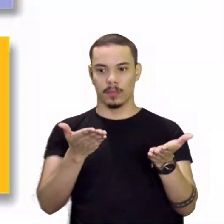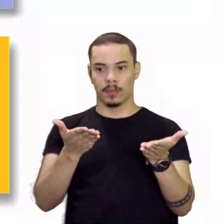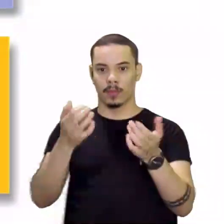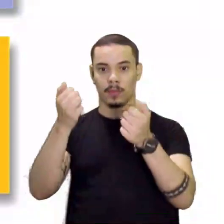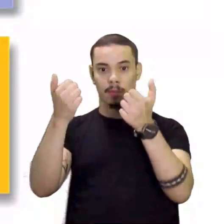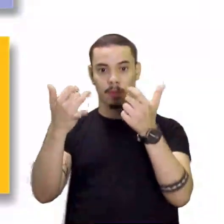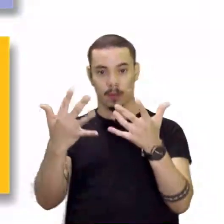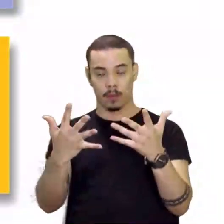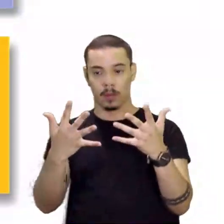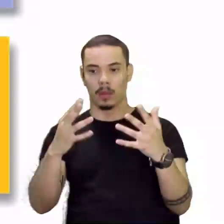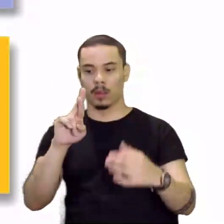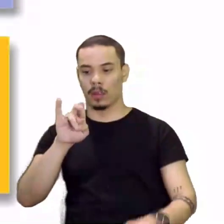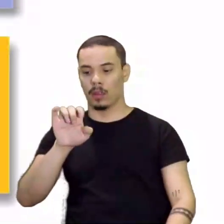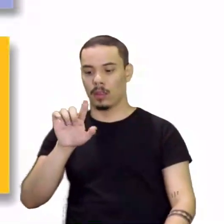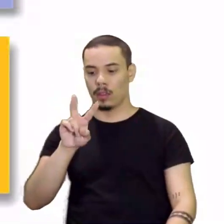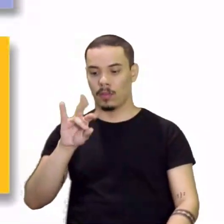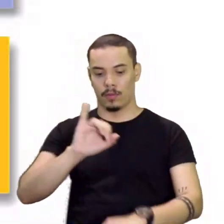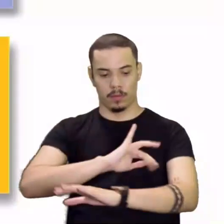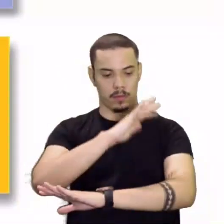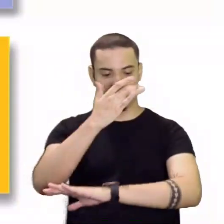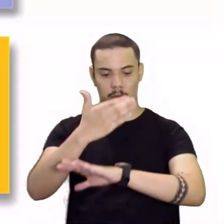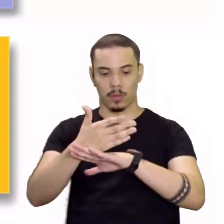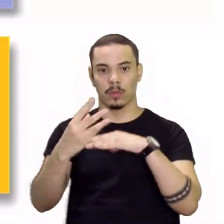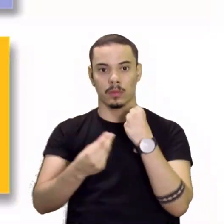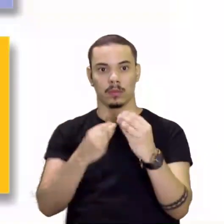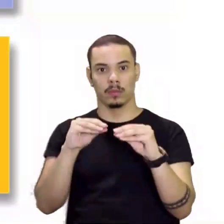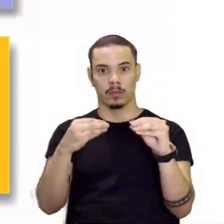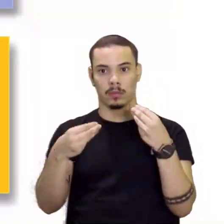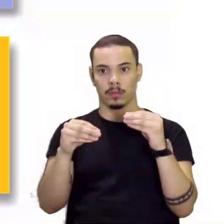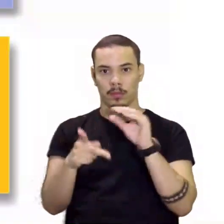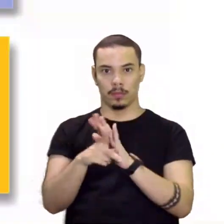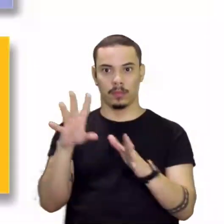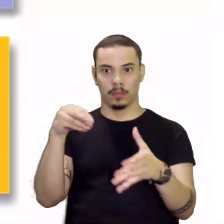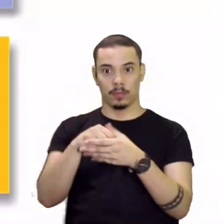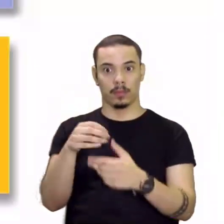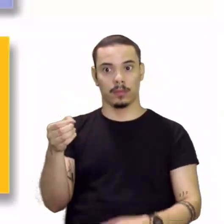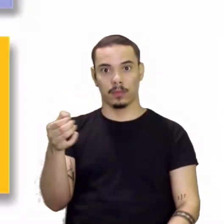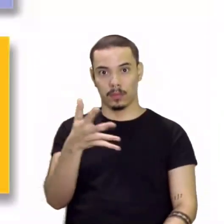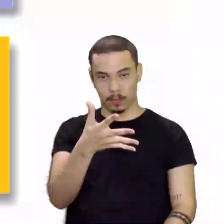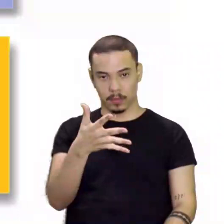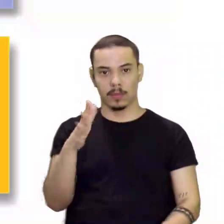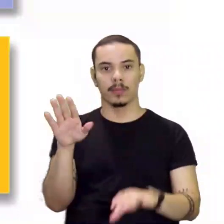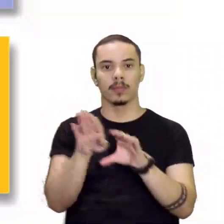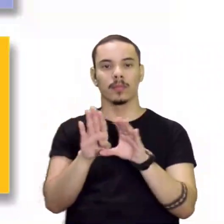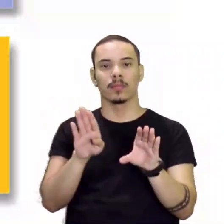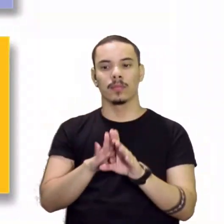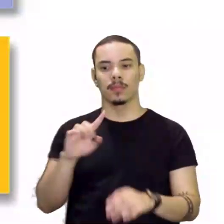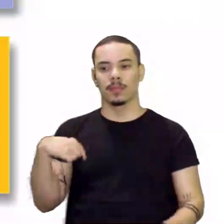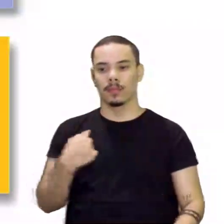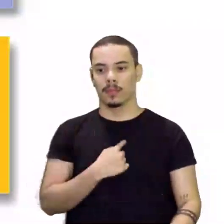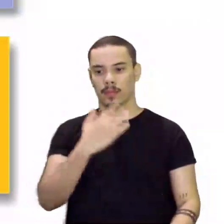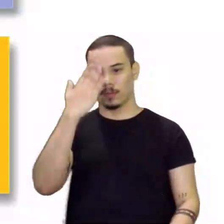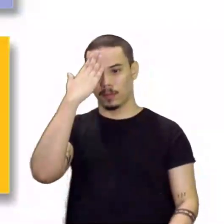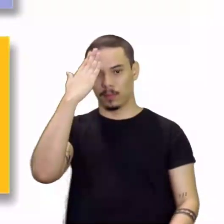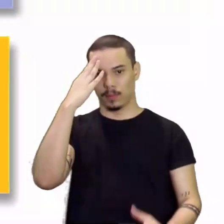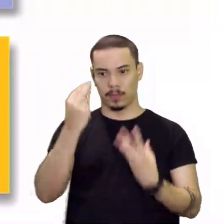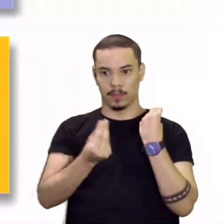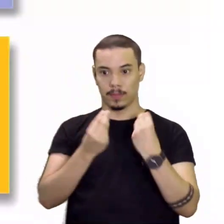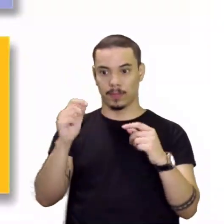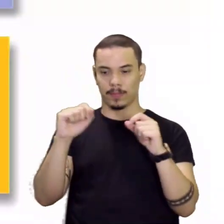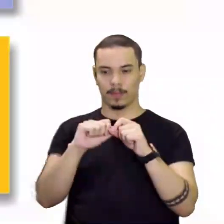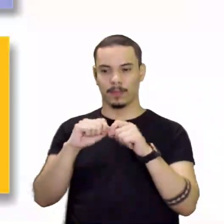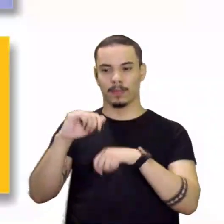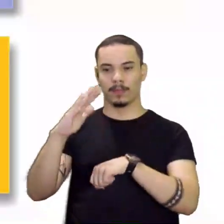estudar os escudos cristalinos, dobramentos modernos, tá? As bacias sedimentares.